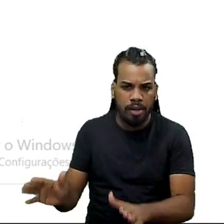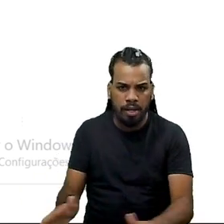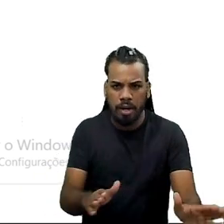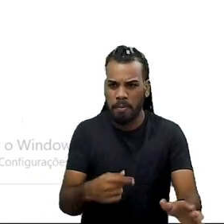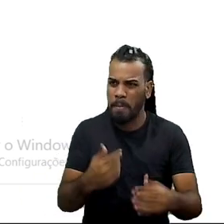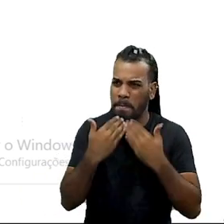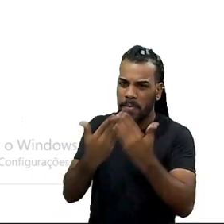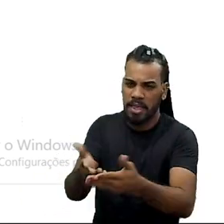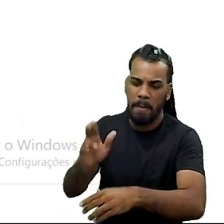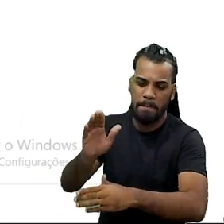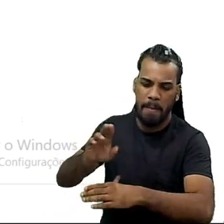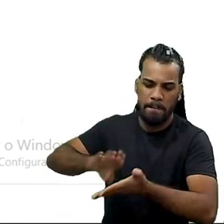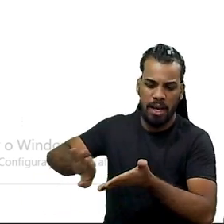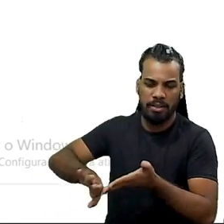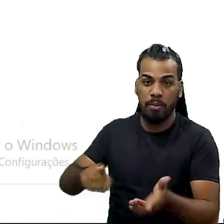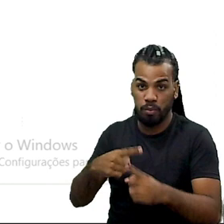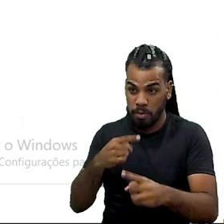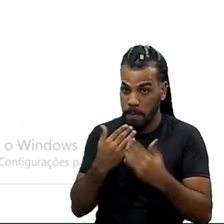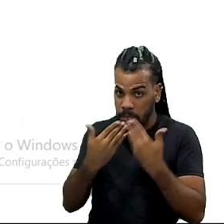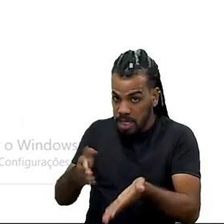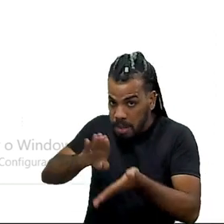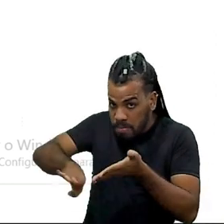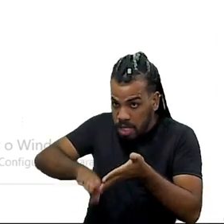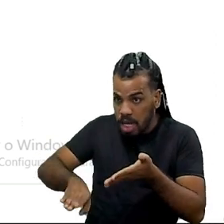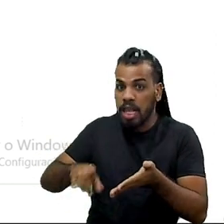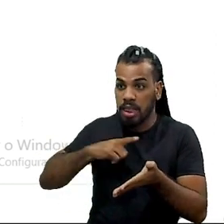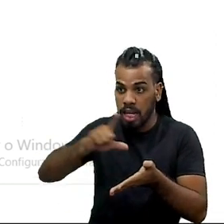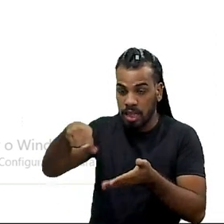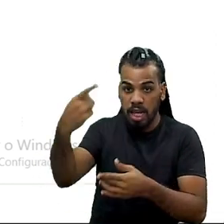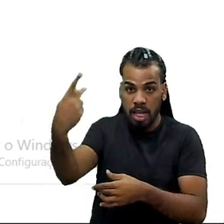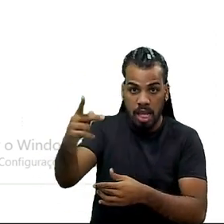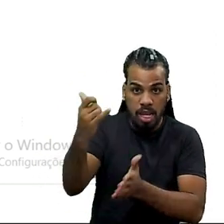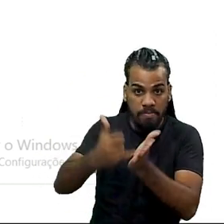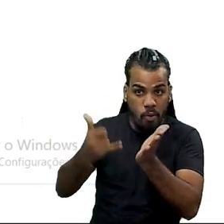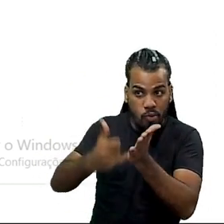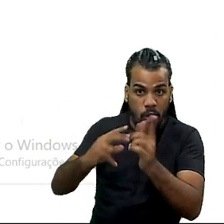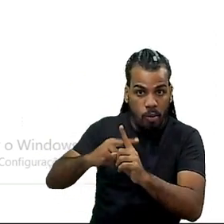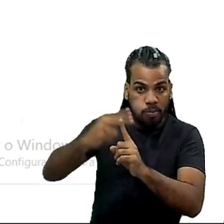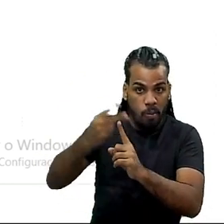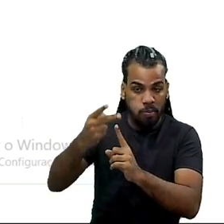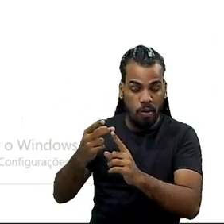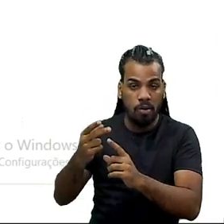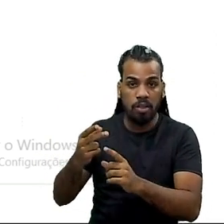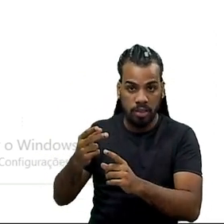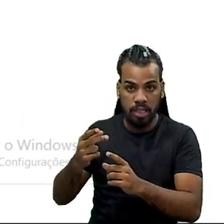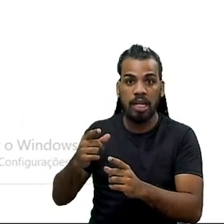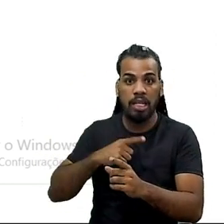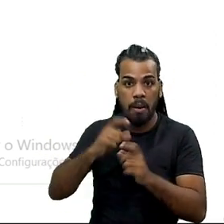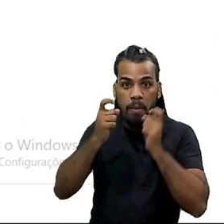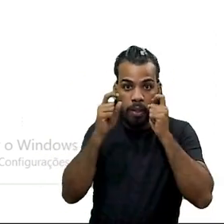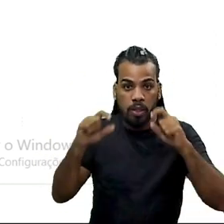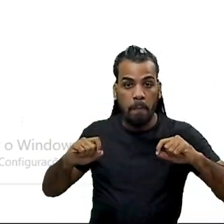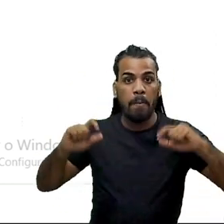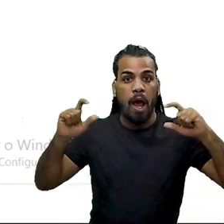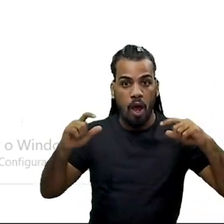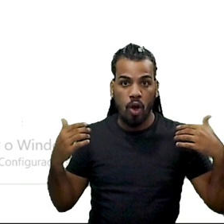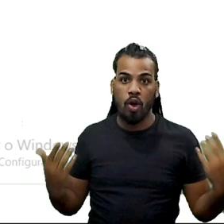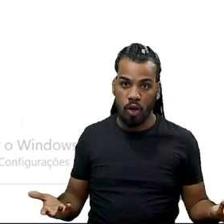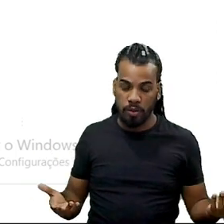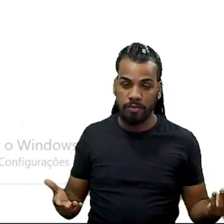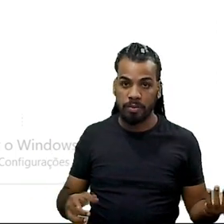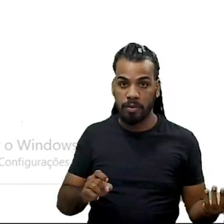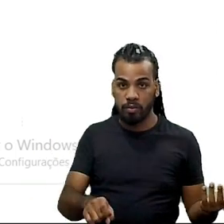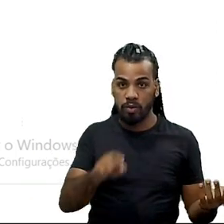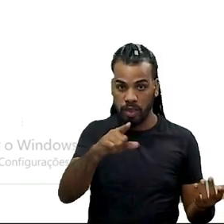a banco. Porque quando você recorre a banco, tem os encargos financeiros, tem os custos financeiros, tem uma preocupação maior. Mas aí quando